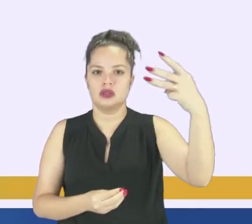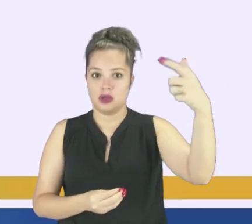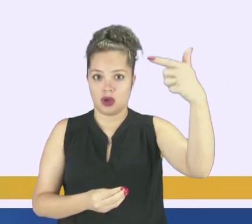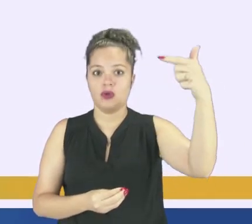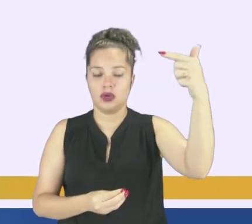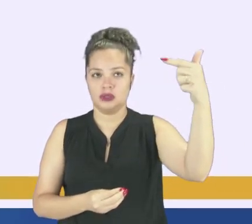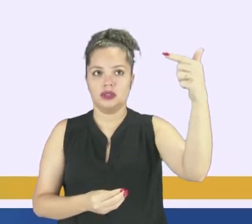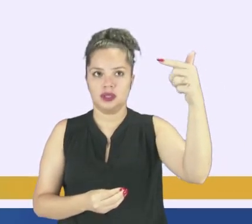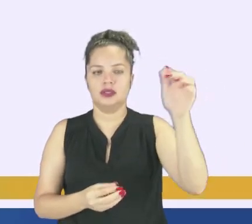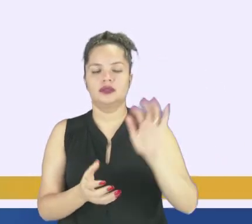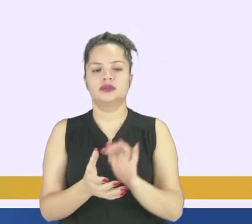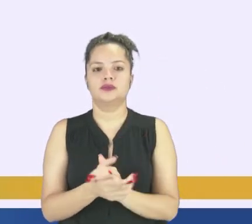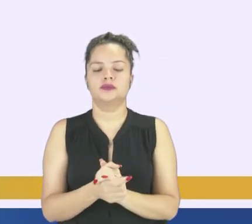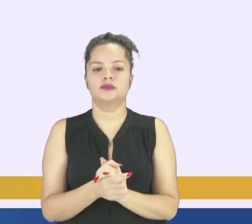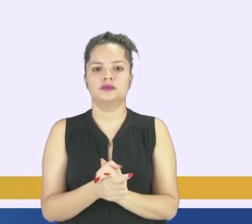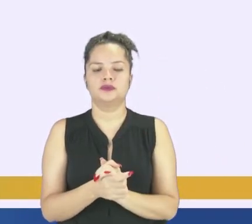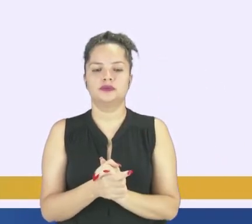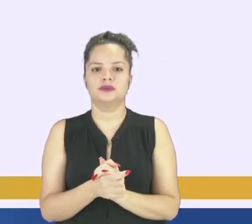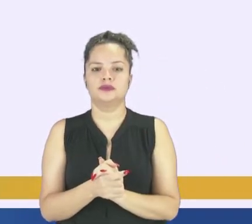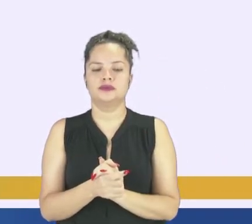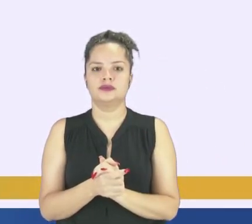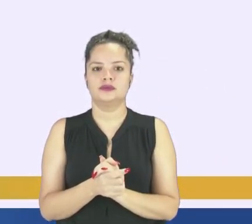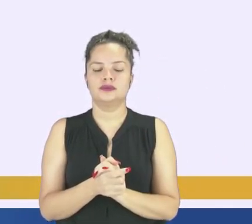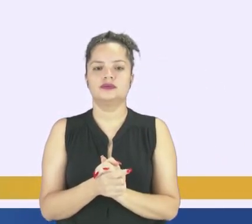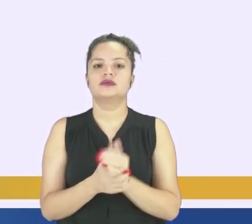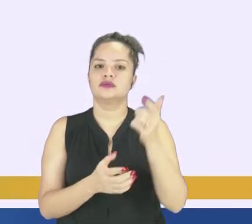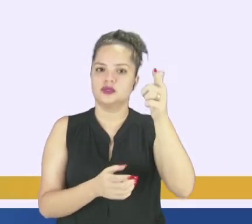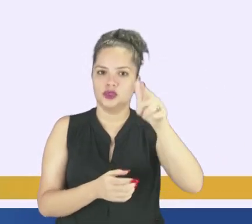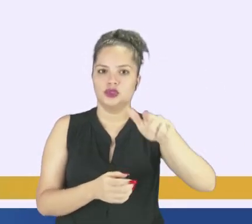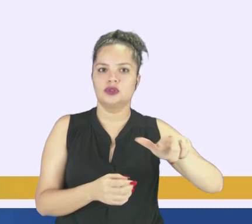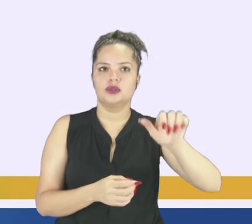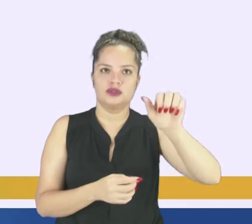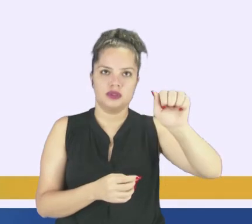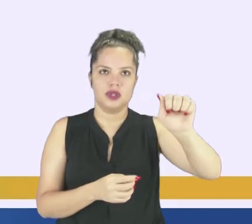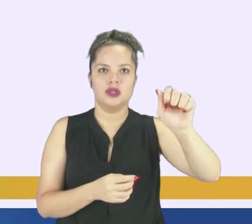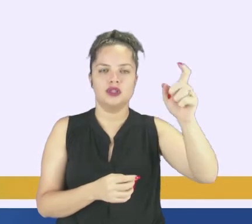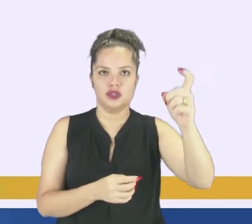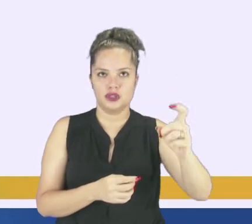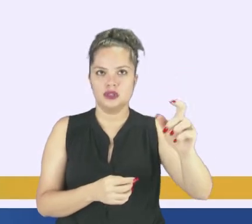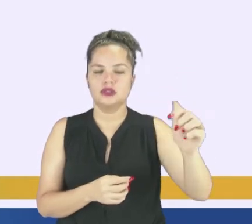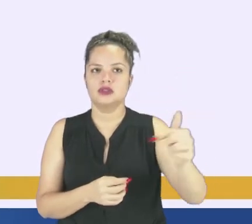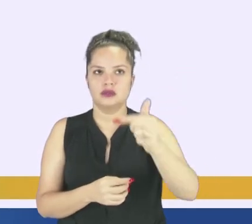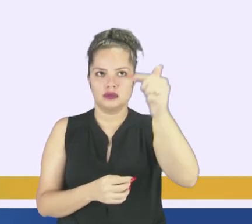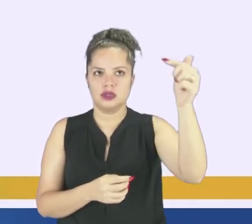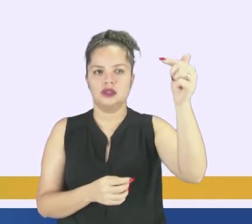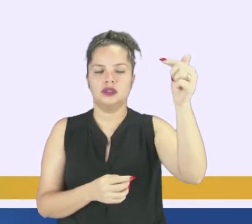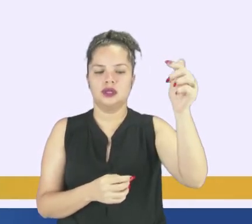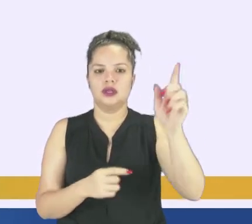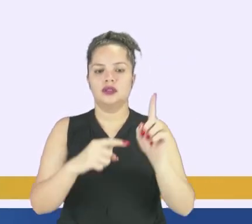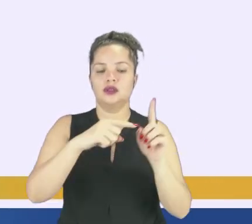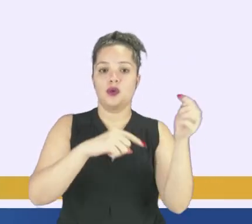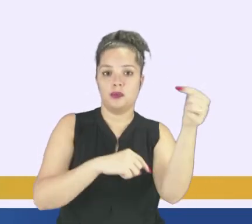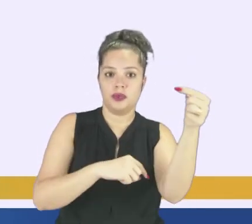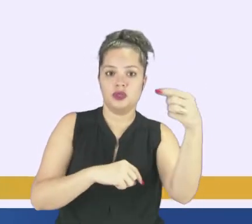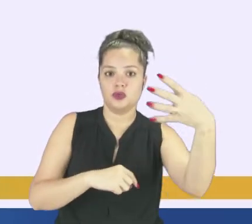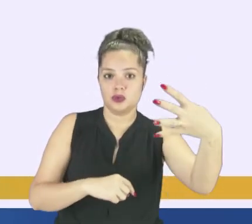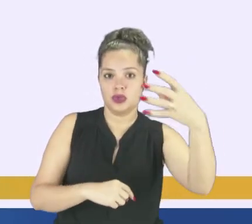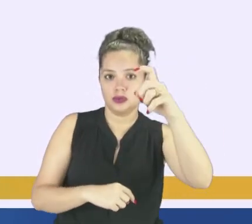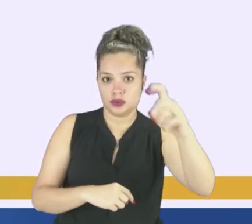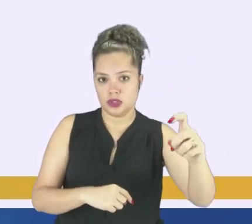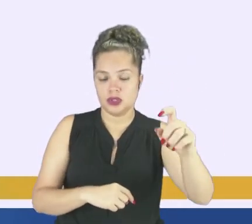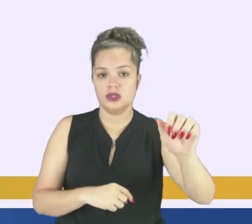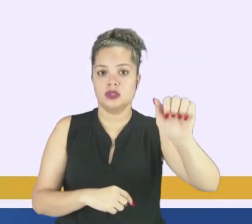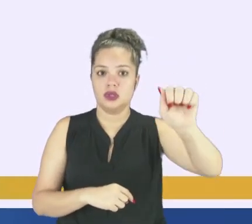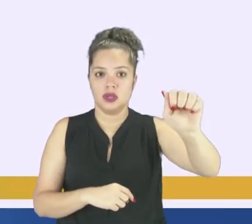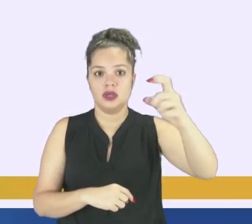segundo termo do produto. Novamente, o ax ao quadrado menos 4x e ax